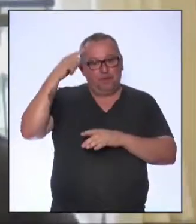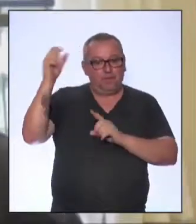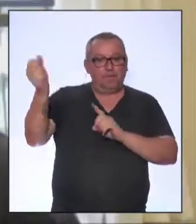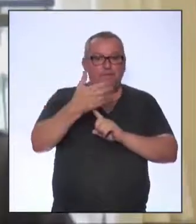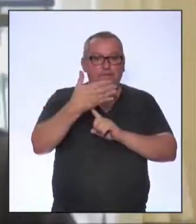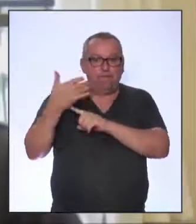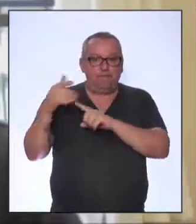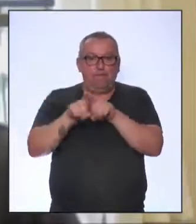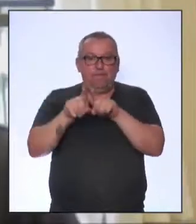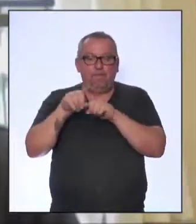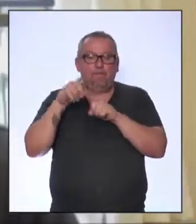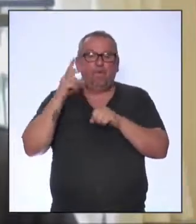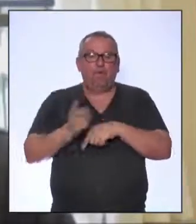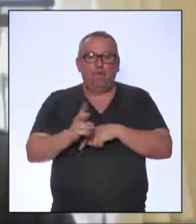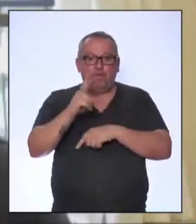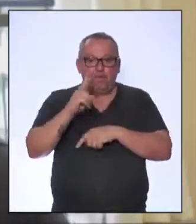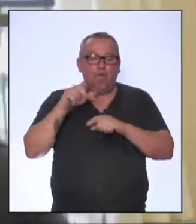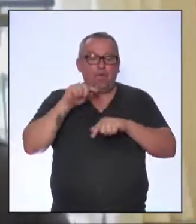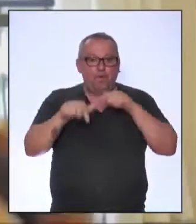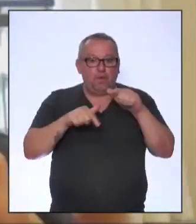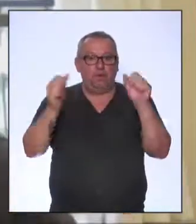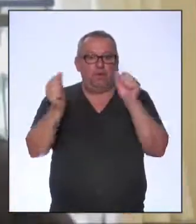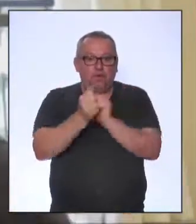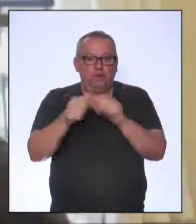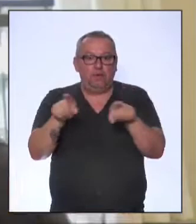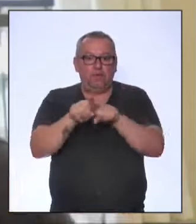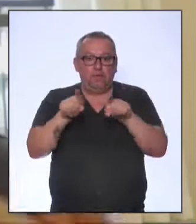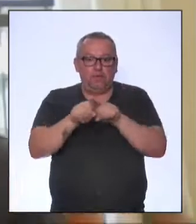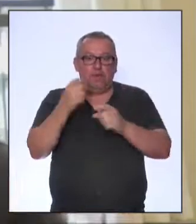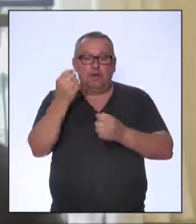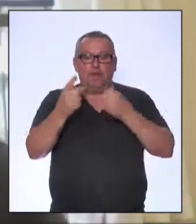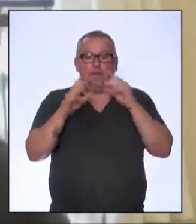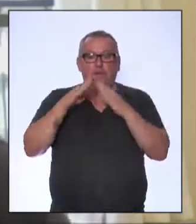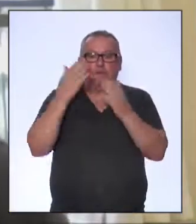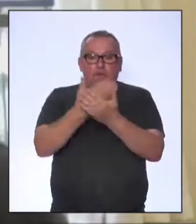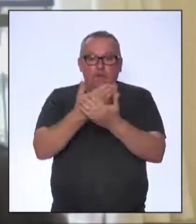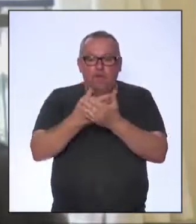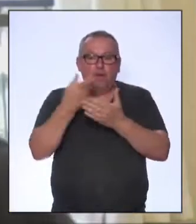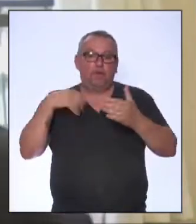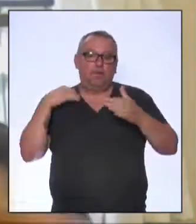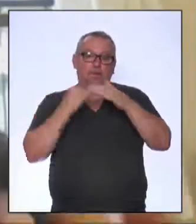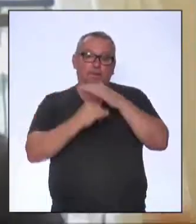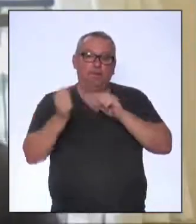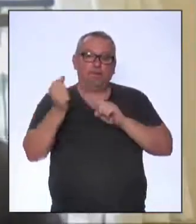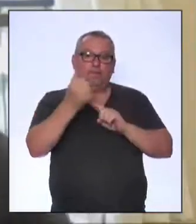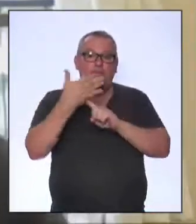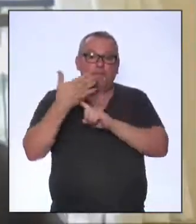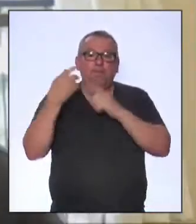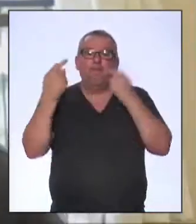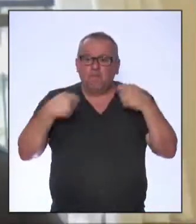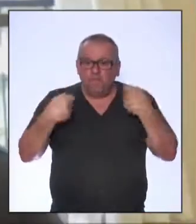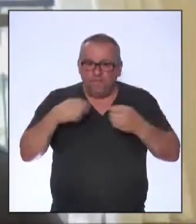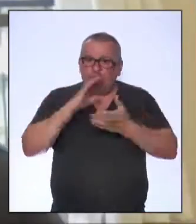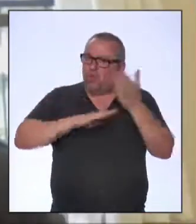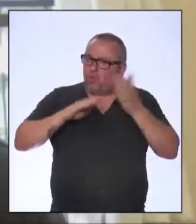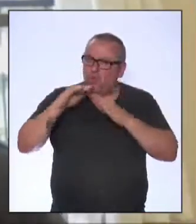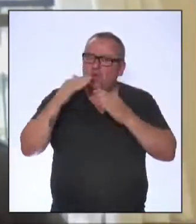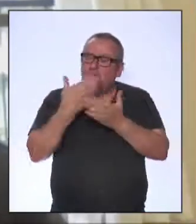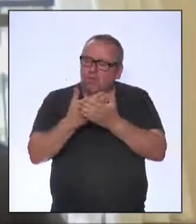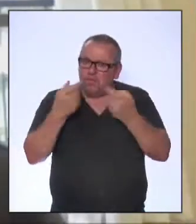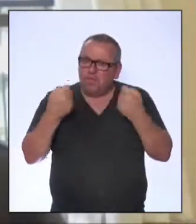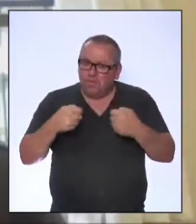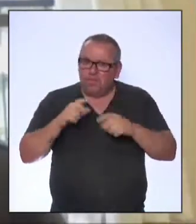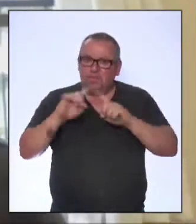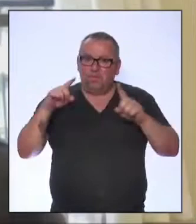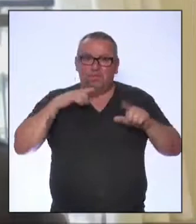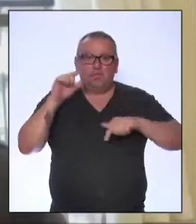tecnologia e continuar trabalhando com ela. Lógico, algumas escolas precisam de investimento em questão de tecnologia, todos precisamos, mas